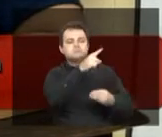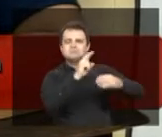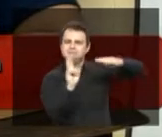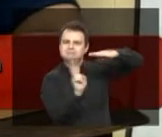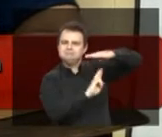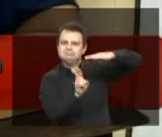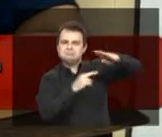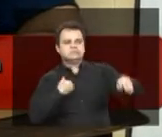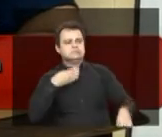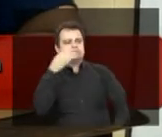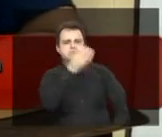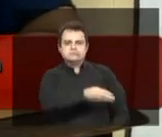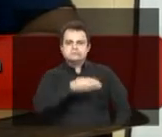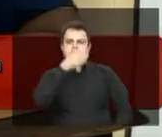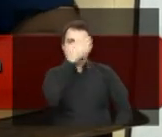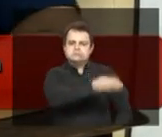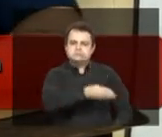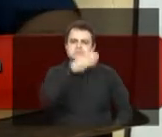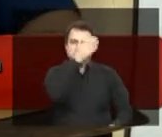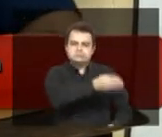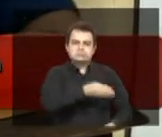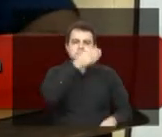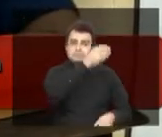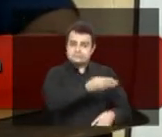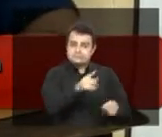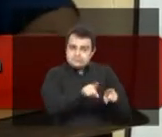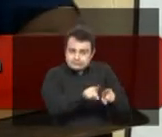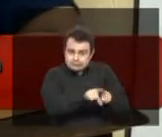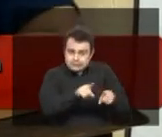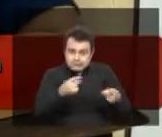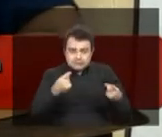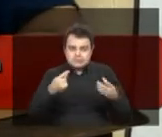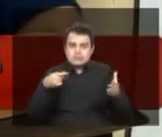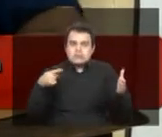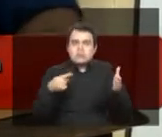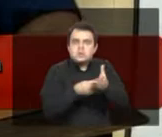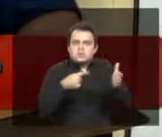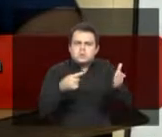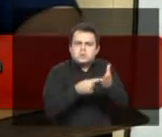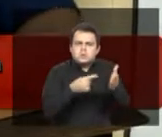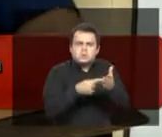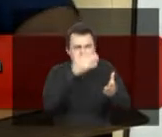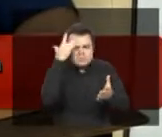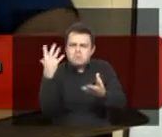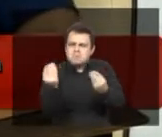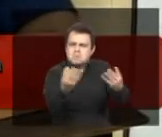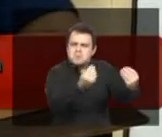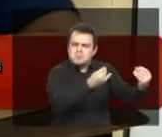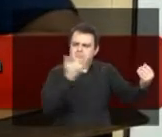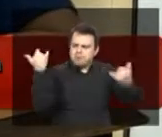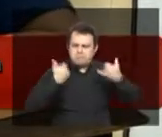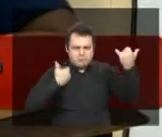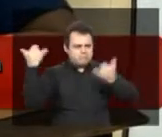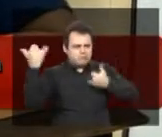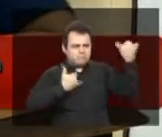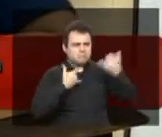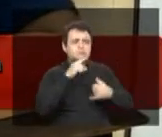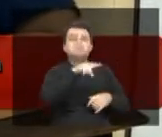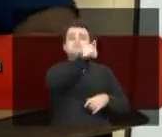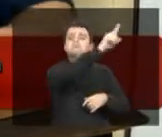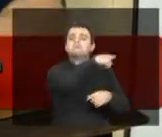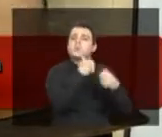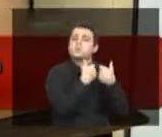o terminal urbano aqui de São José do Rio Preto e receber inúmeras denúncias de munícipes, né, usuários do transporte